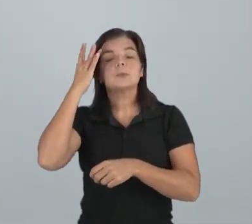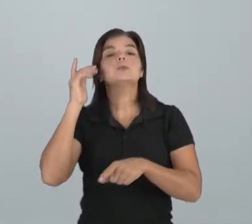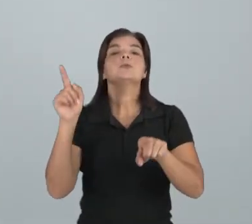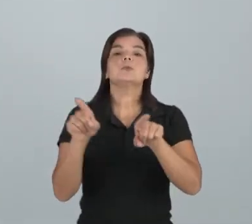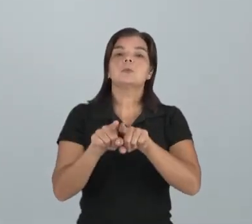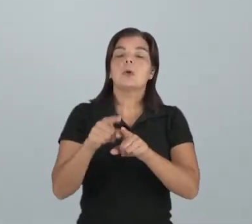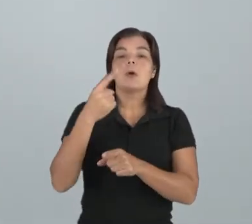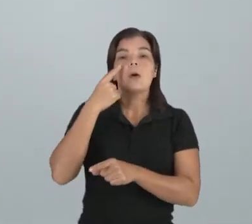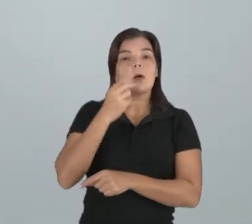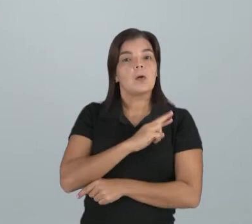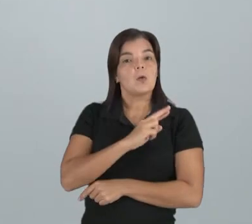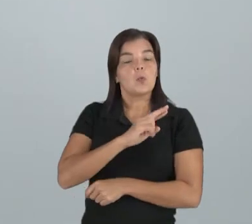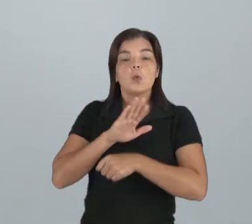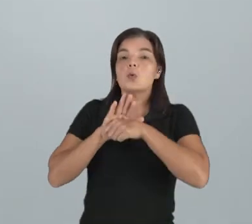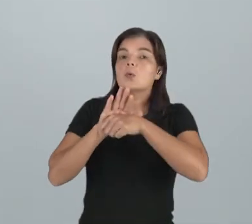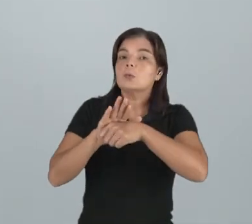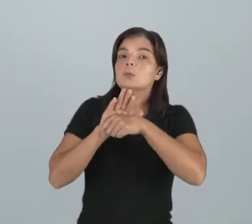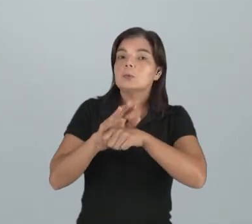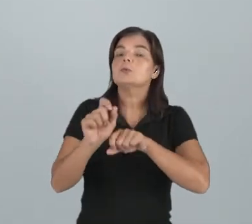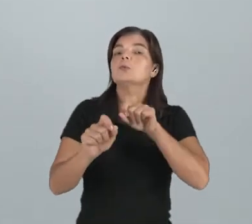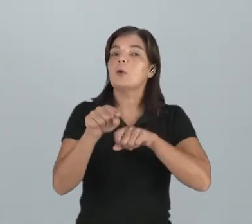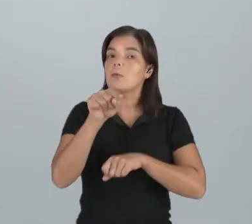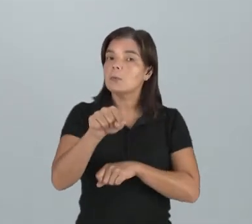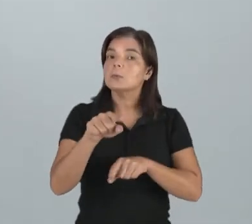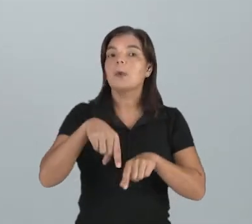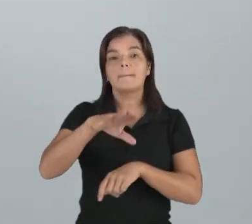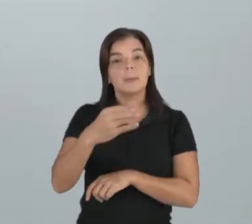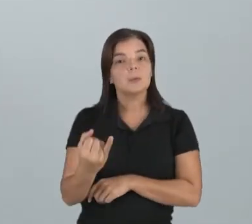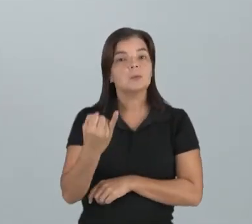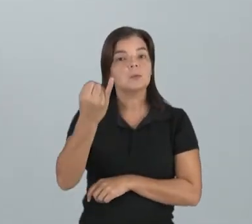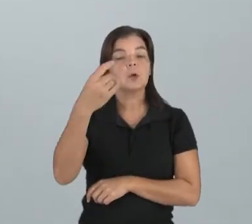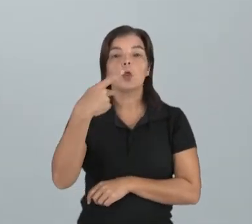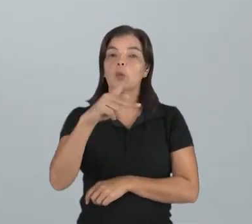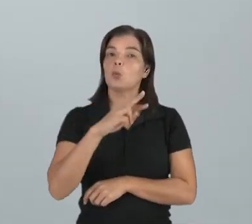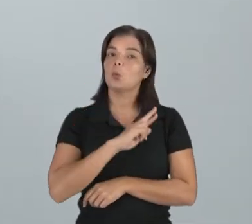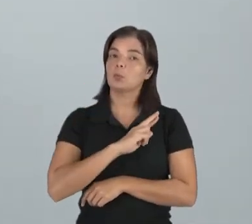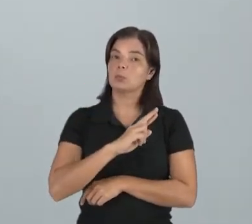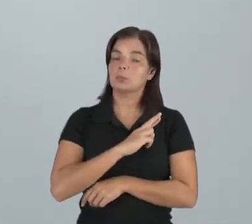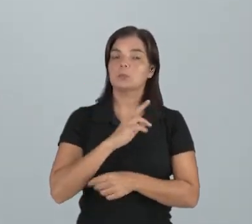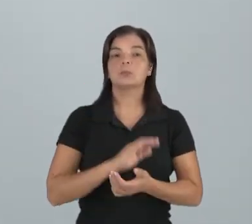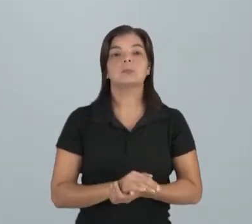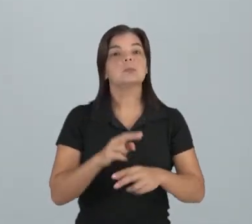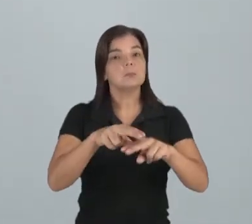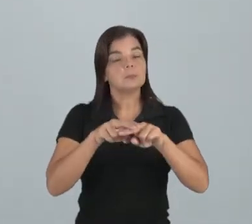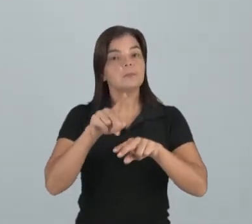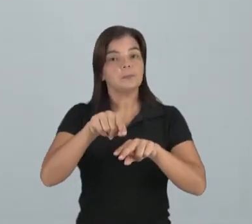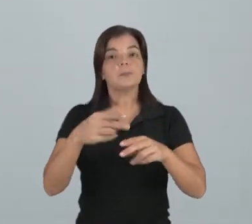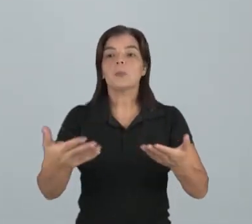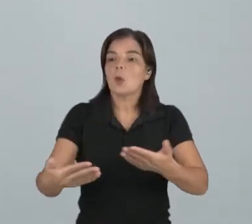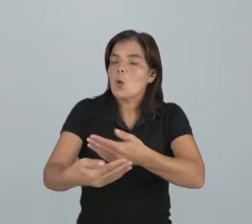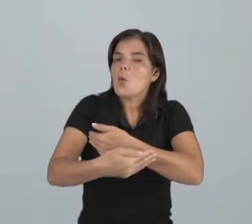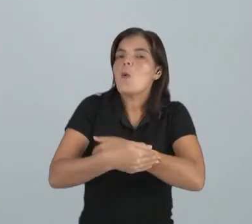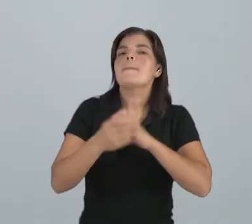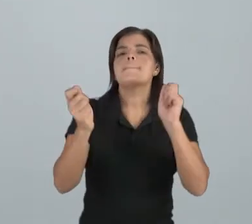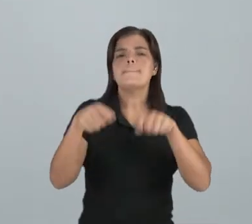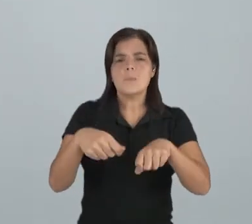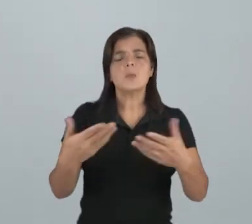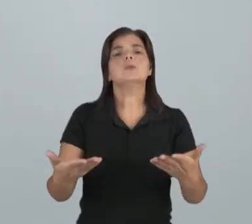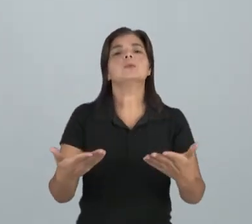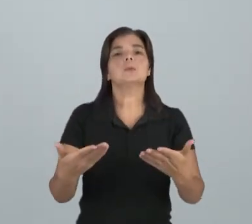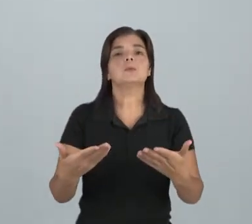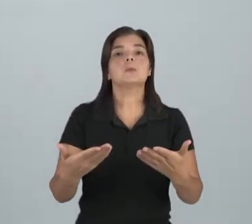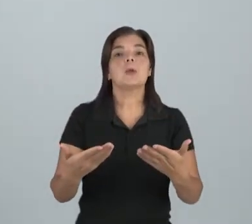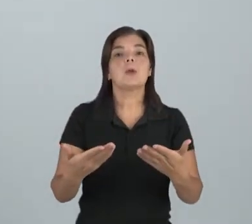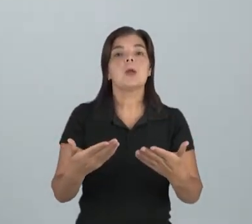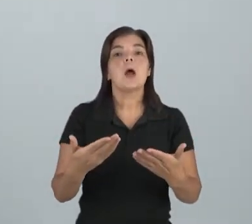dizer isso, olha, a religião te presta um serviço, você é mais importante que a sua religião. Por isso que acolhendo o outro, eu posso e devo acolher o